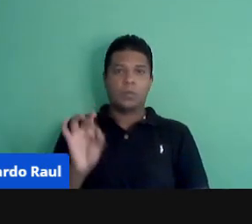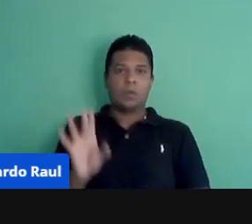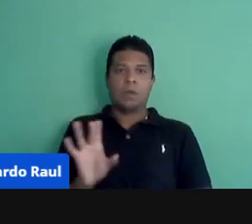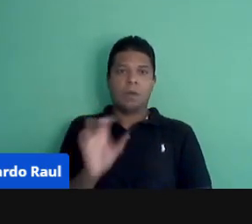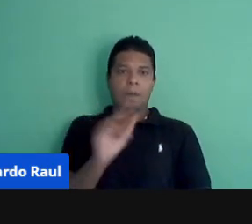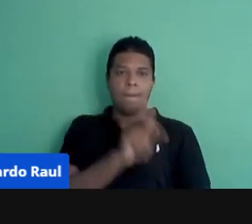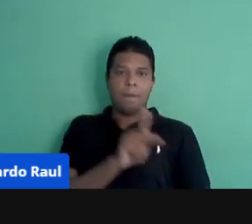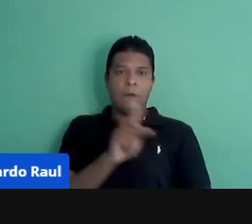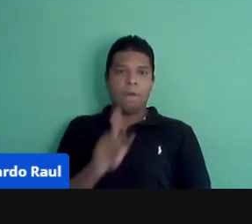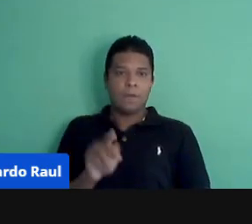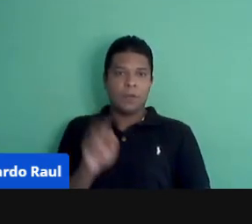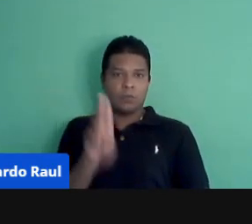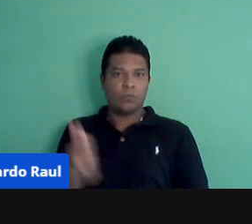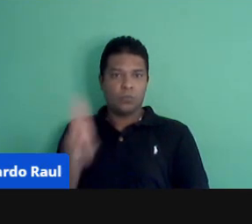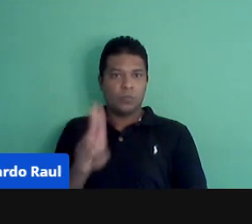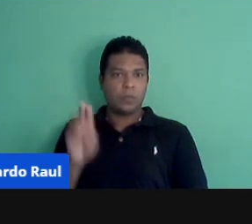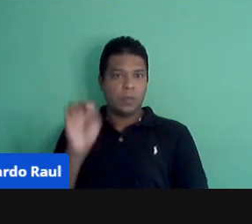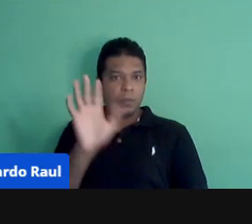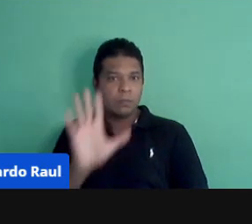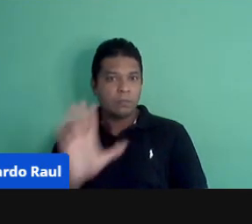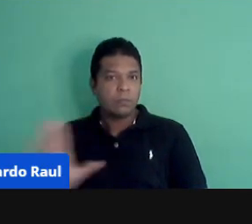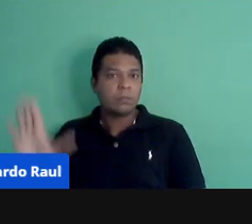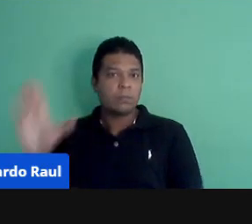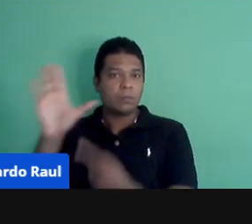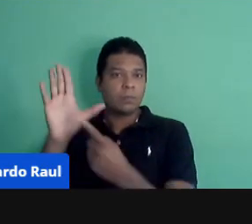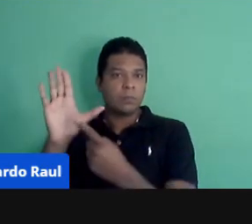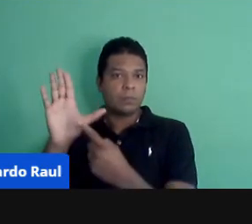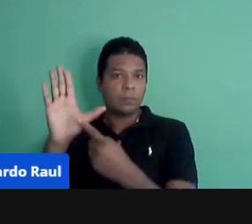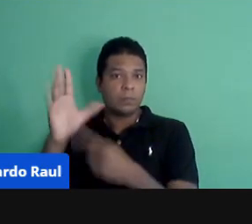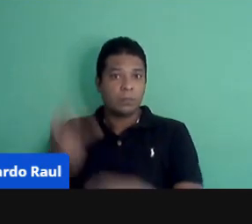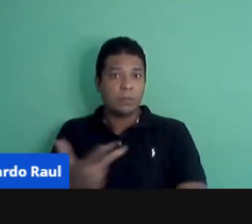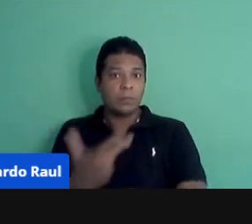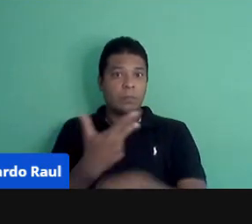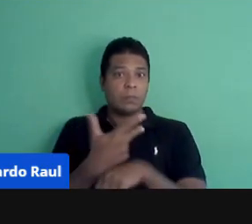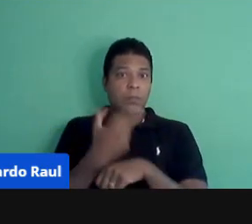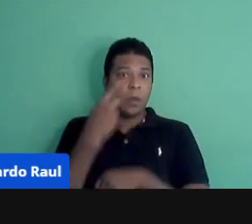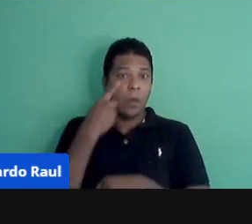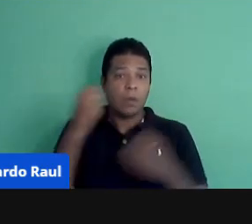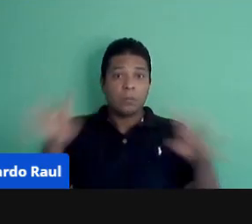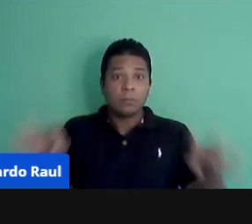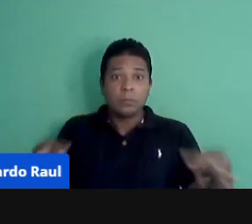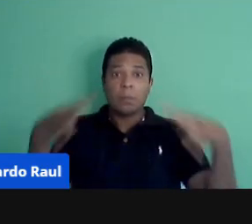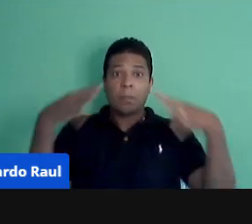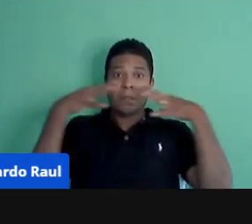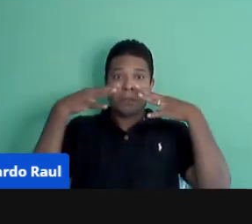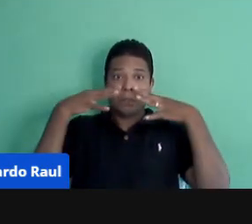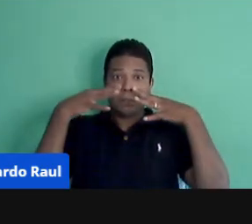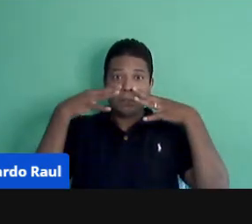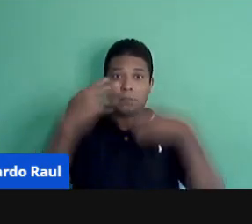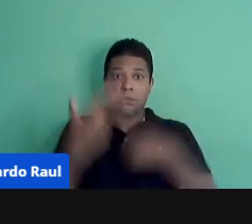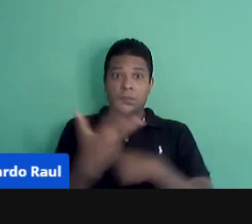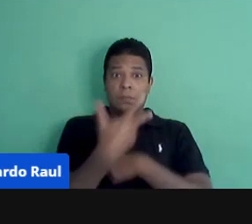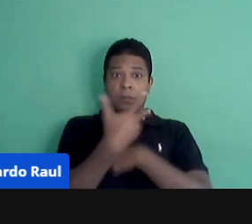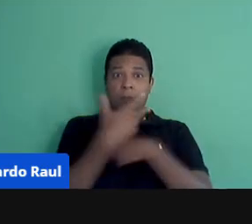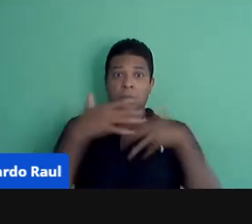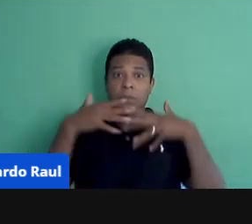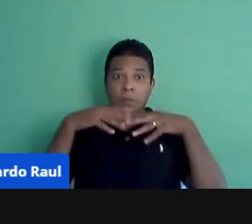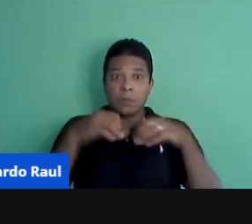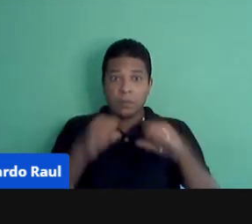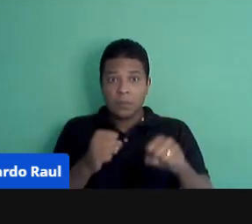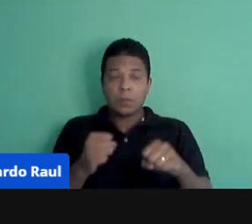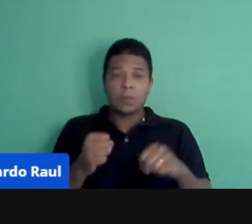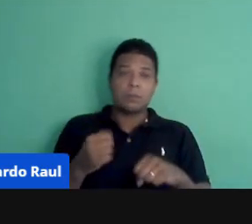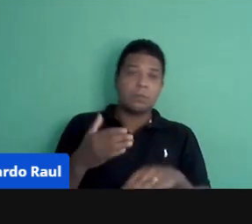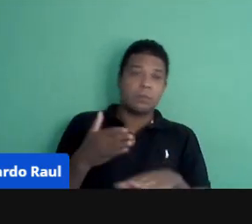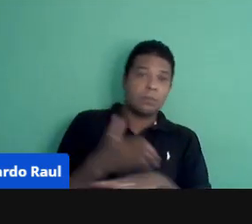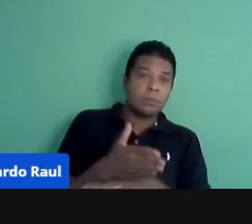usar o recurso da imagem, eu preciso chamar a atenção dele para o vídeo, eu preciso fazer com que ele olhe para mim, a linguagem acessível, porque ele